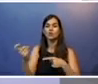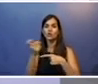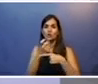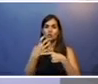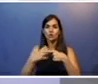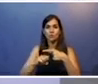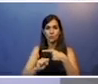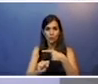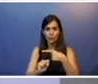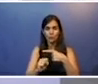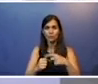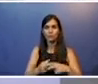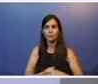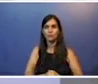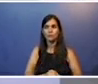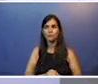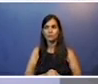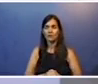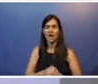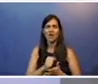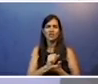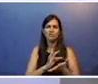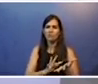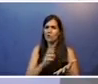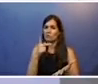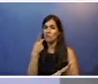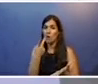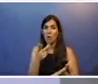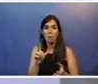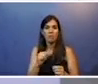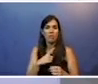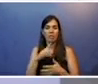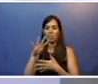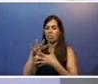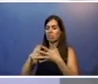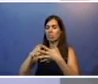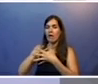8. Aqui no exercício ele não falou para eu usar a tabela